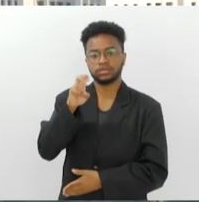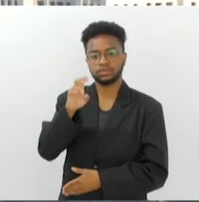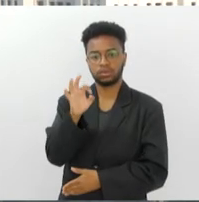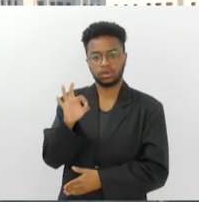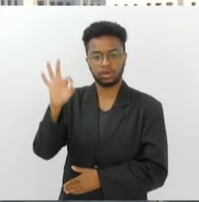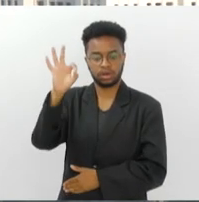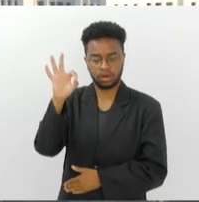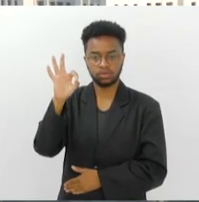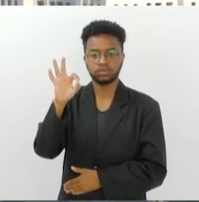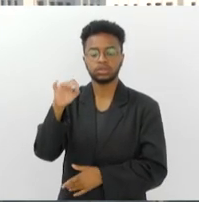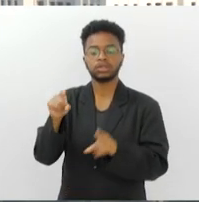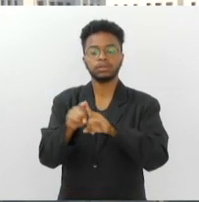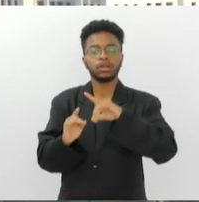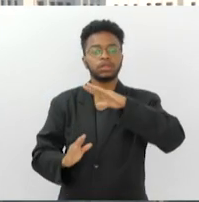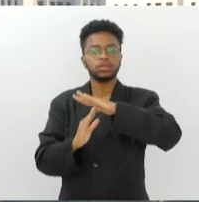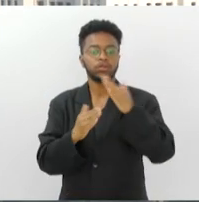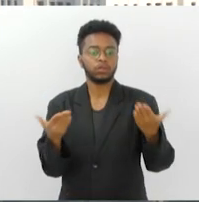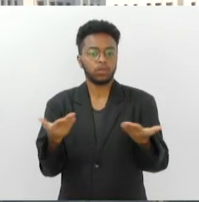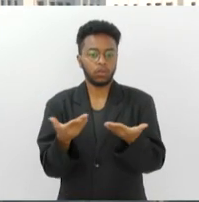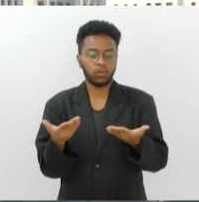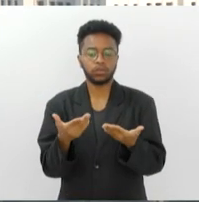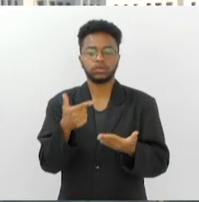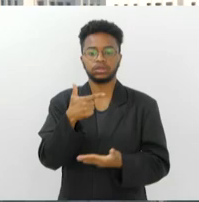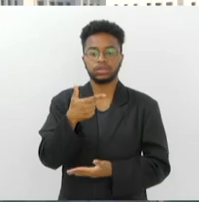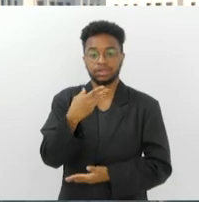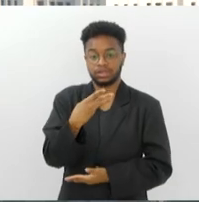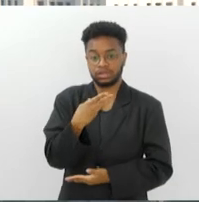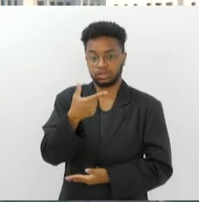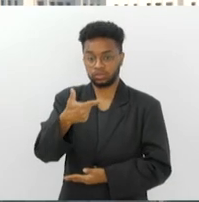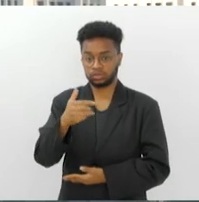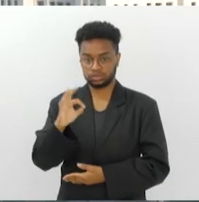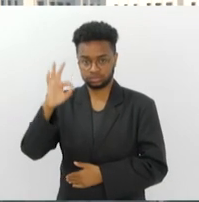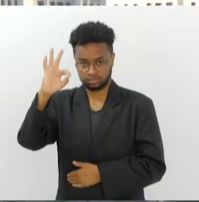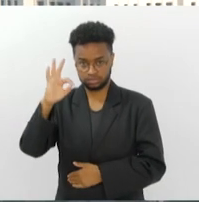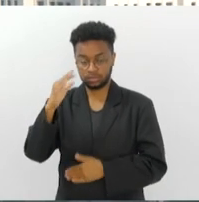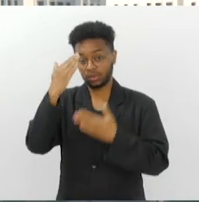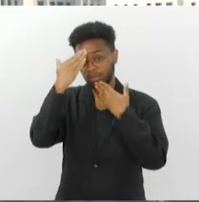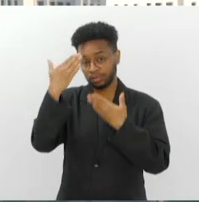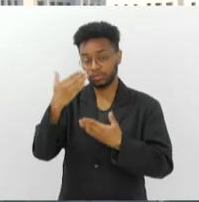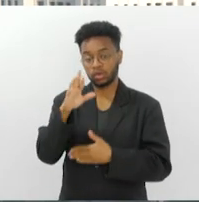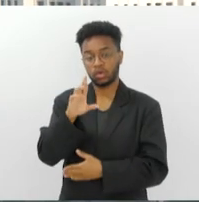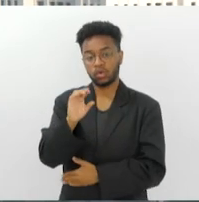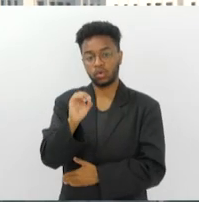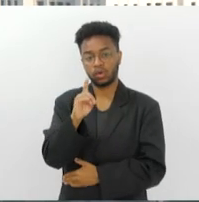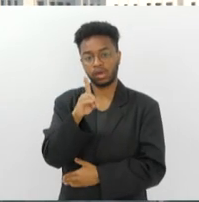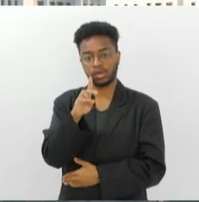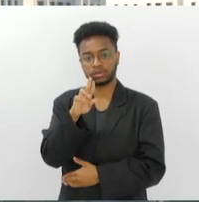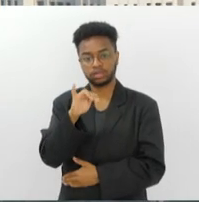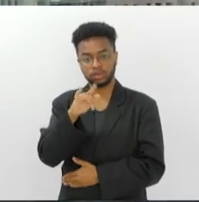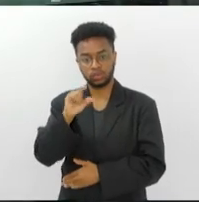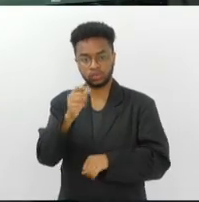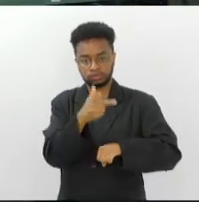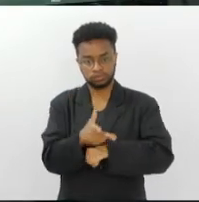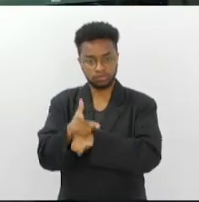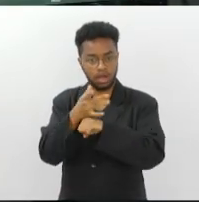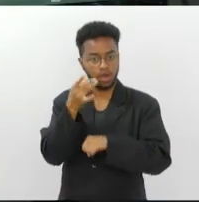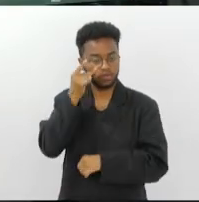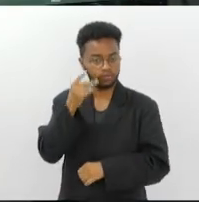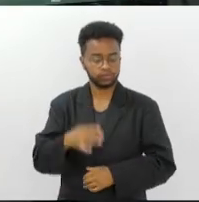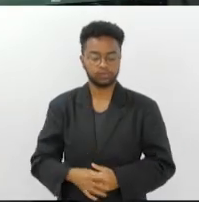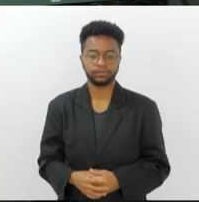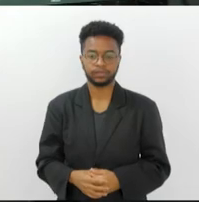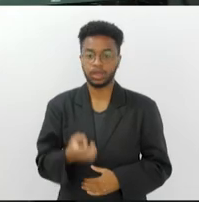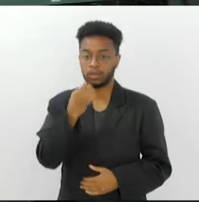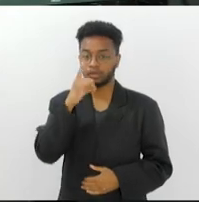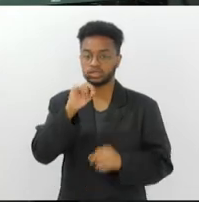25 graus, a máxima prevista para hoje é de 32 graus. Obrigado, Rodrigo Melo, pelas imagens ao vivo. O